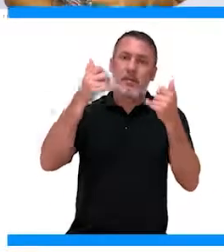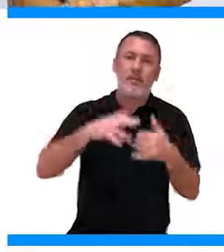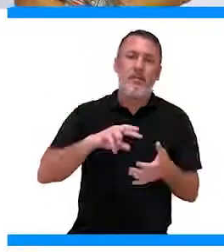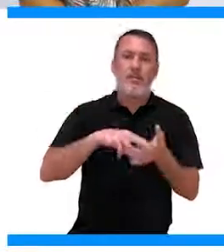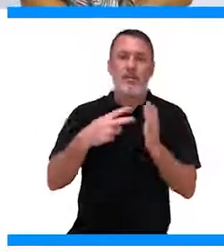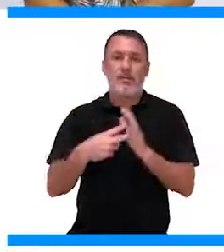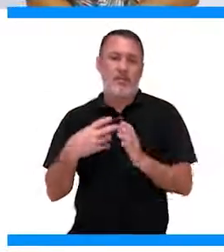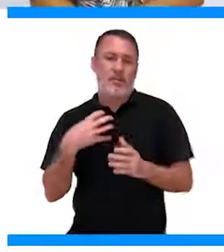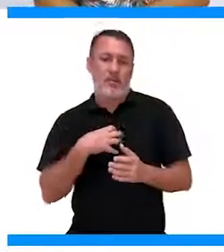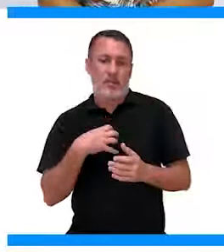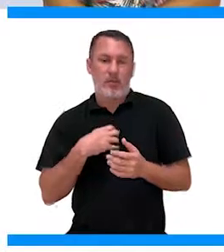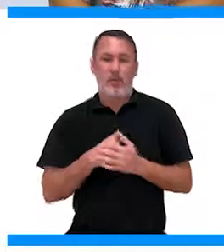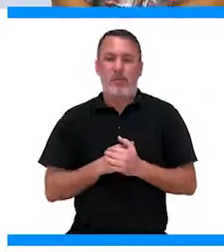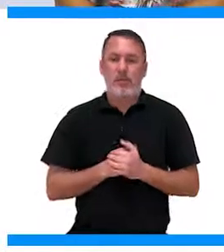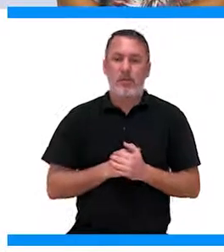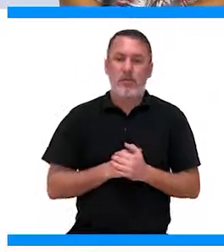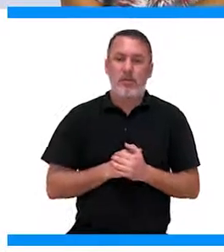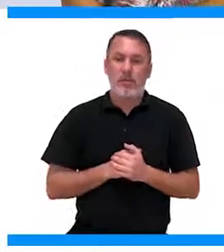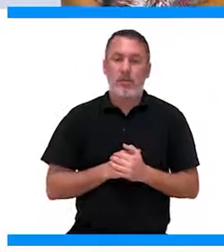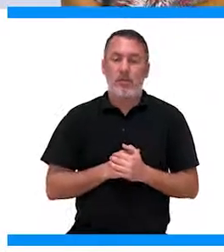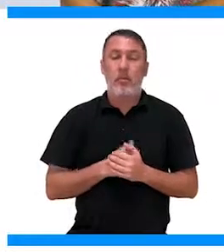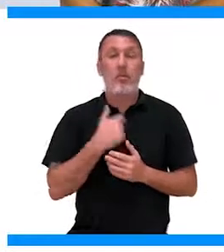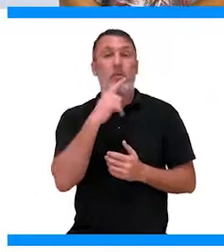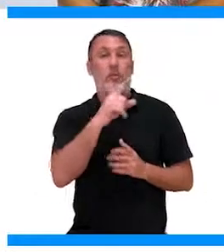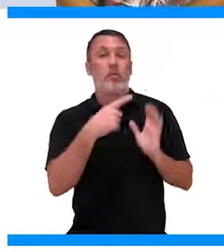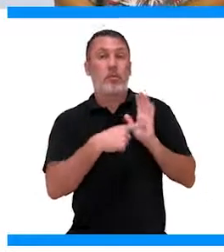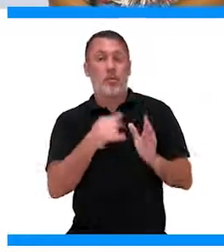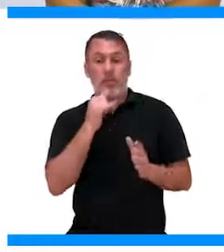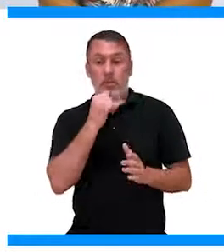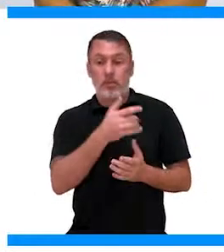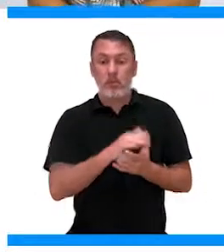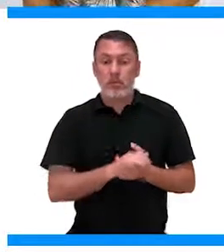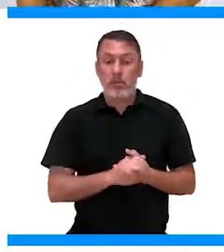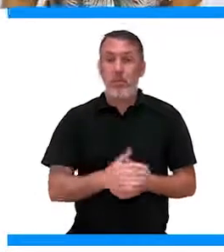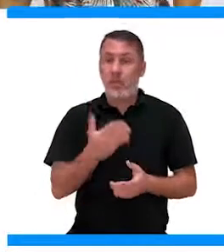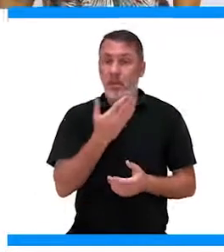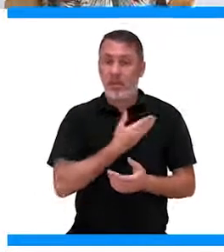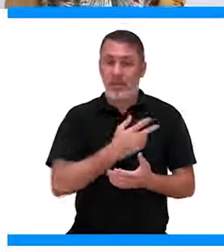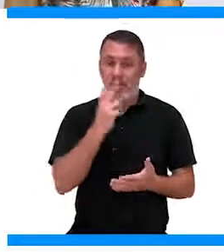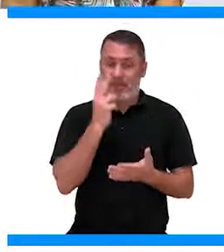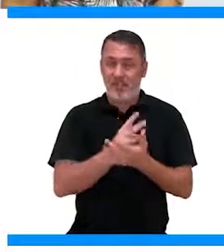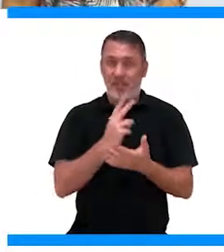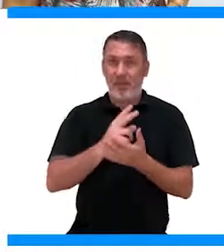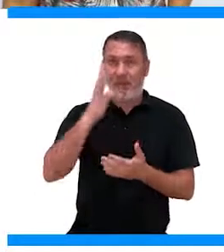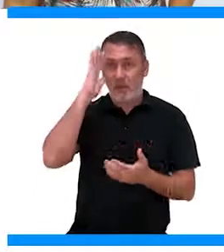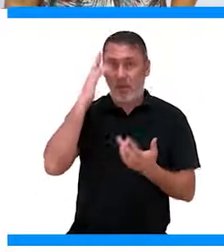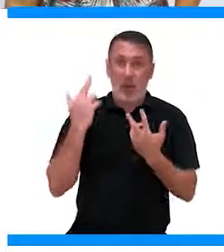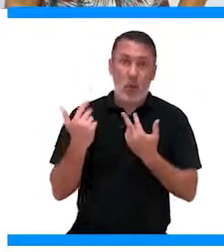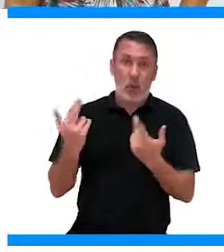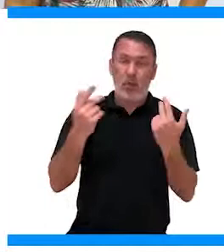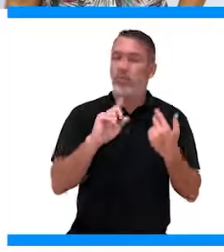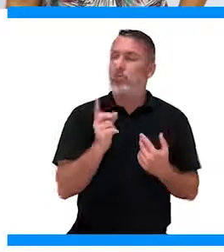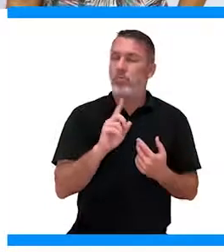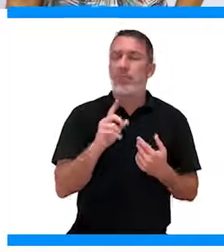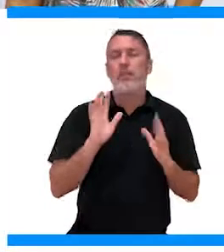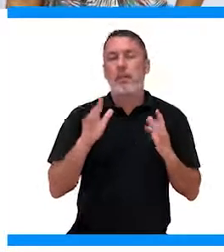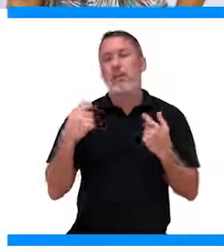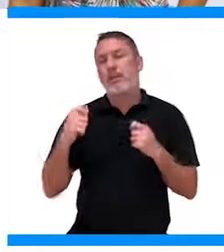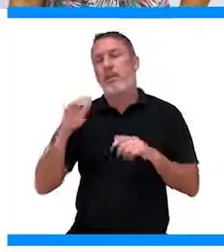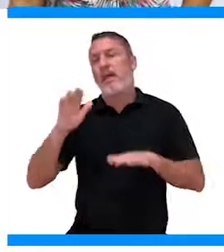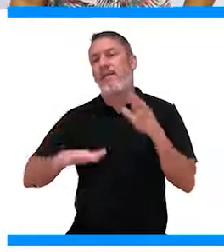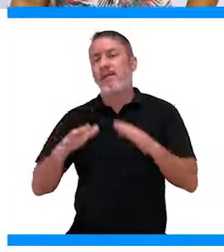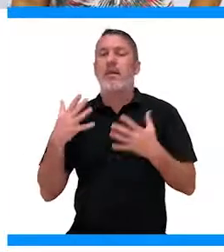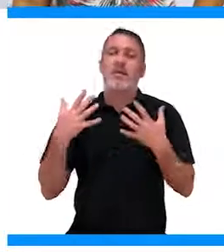uma situação, né? Vamos ver esse exemplo. Amizade nem sempre é pensar do mesmo jeito, mas